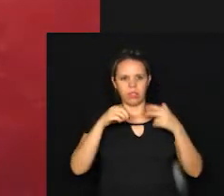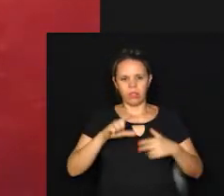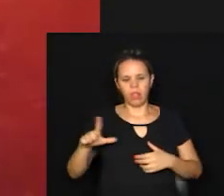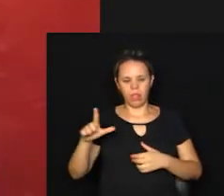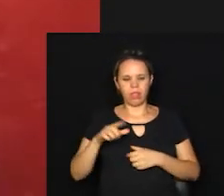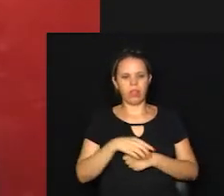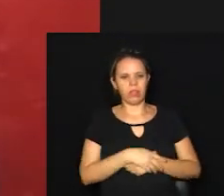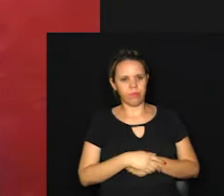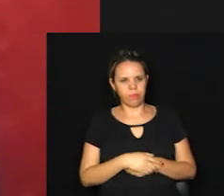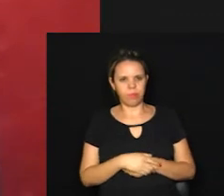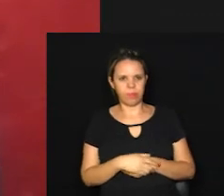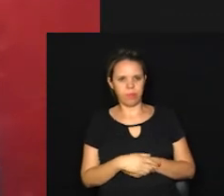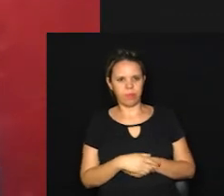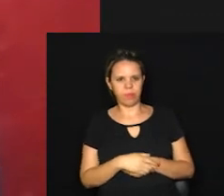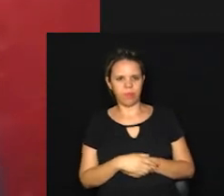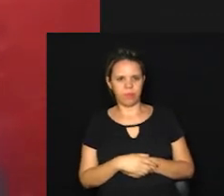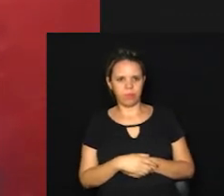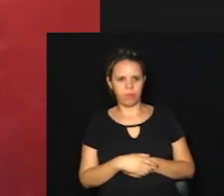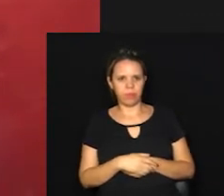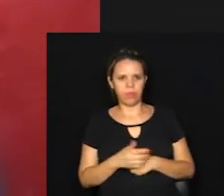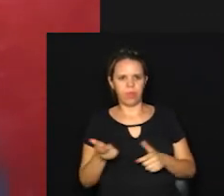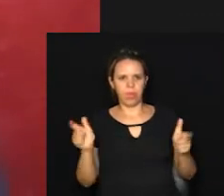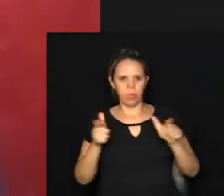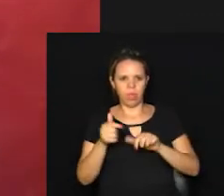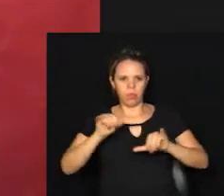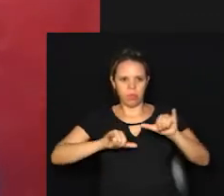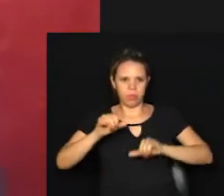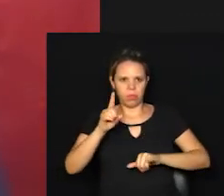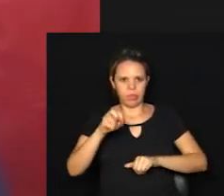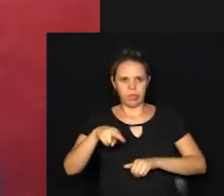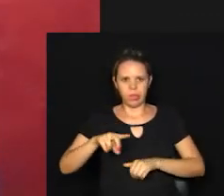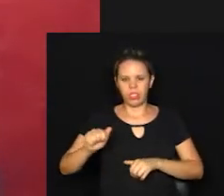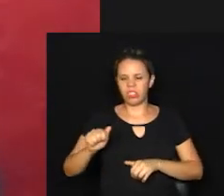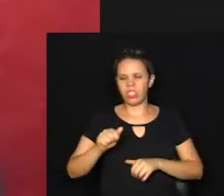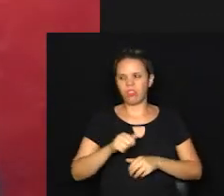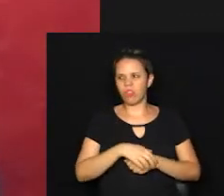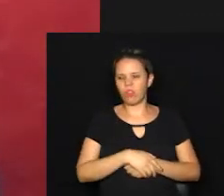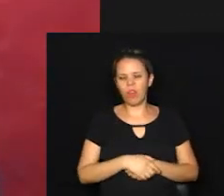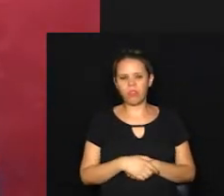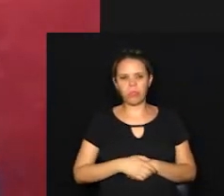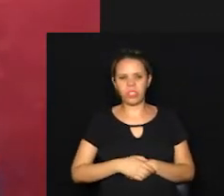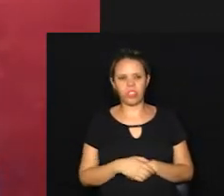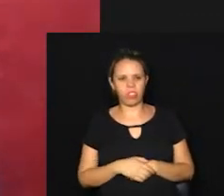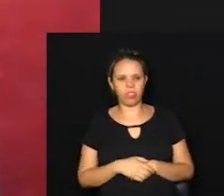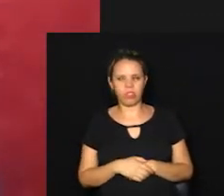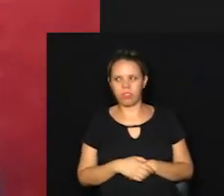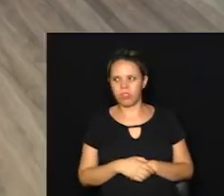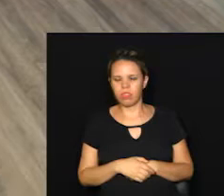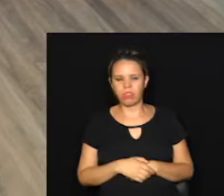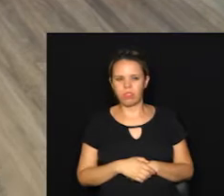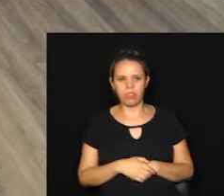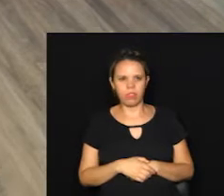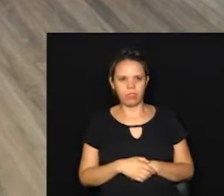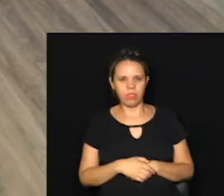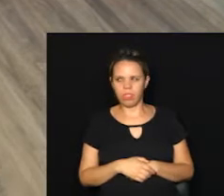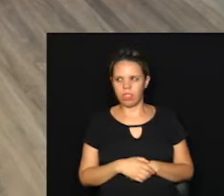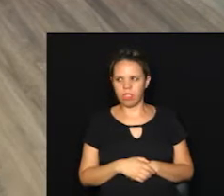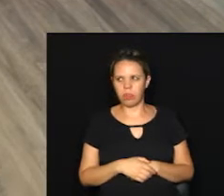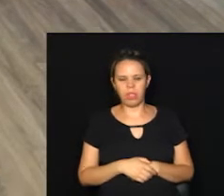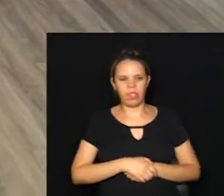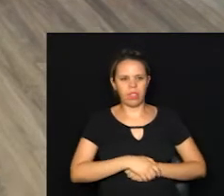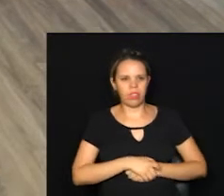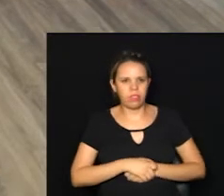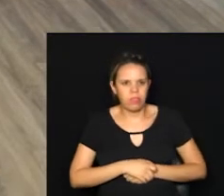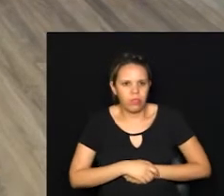mel, né? O menos processado, o demerara, o orgânico e até mesmo o mascavo. Ixi, Michel, então